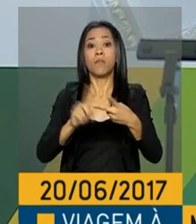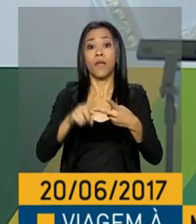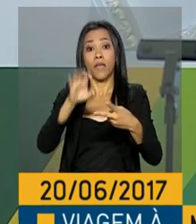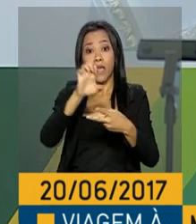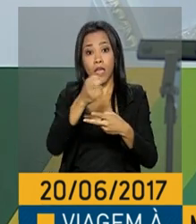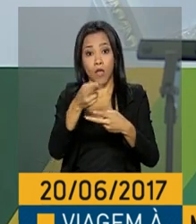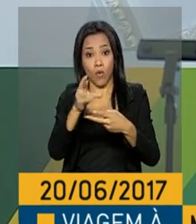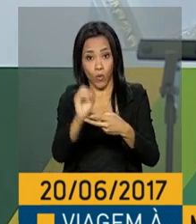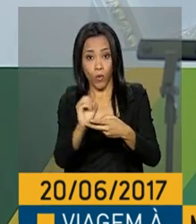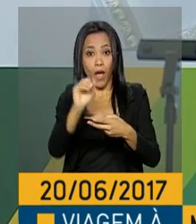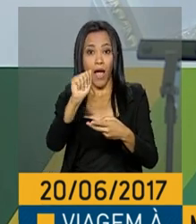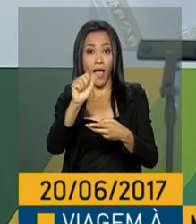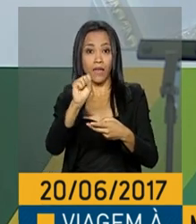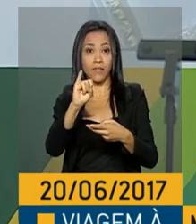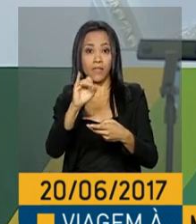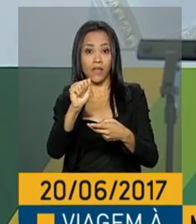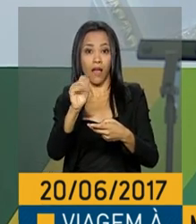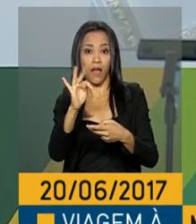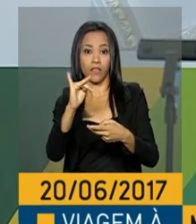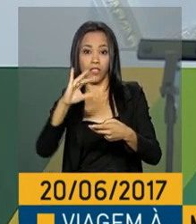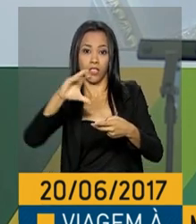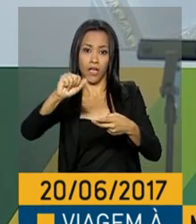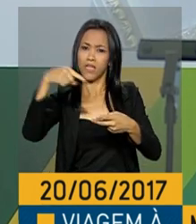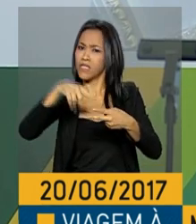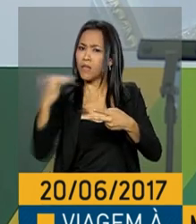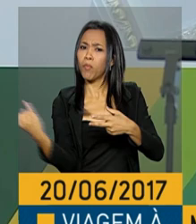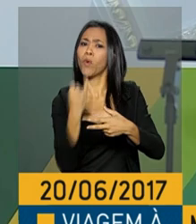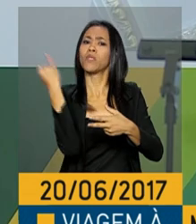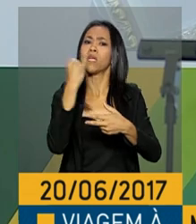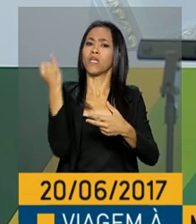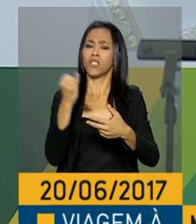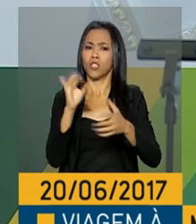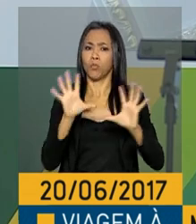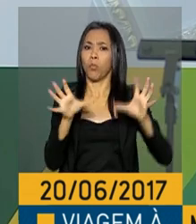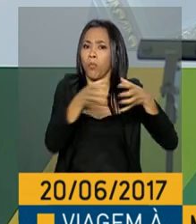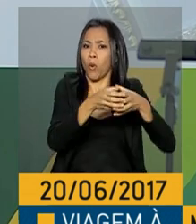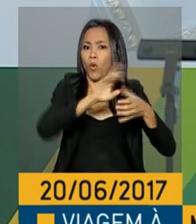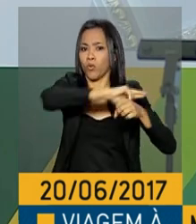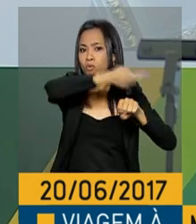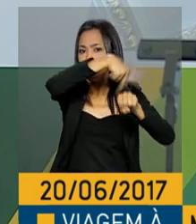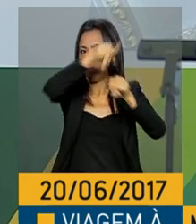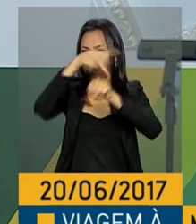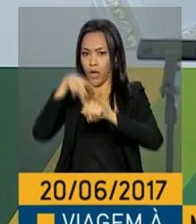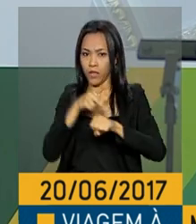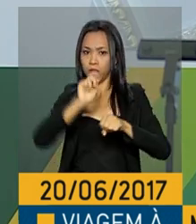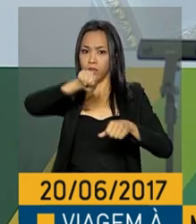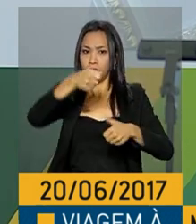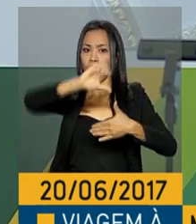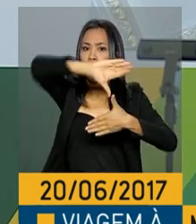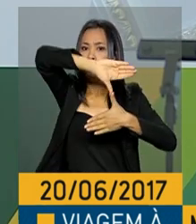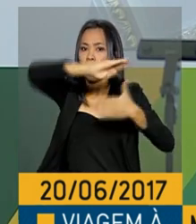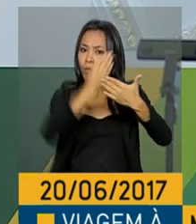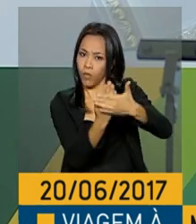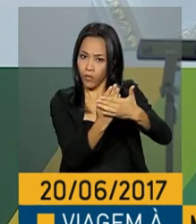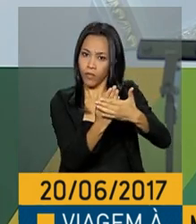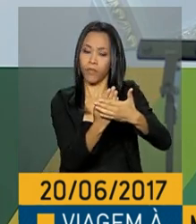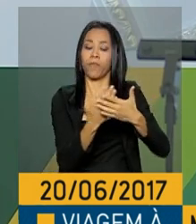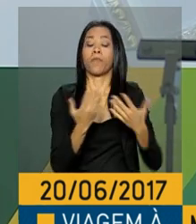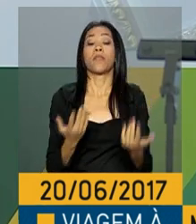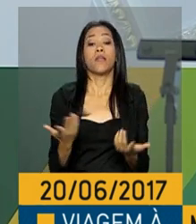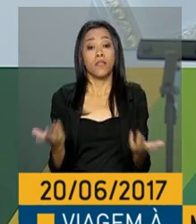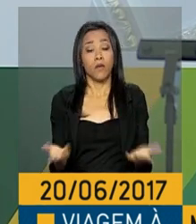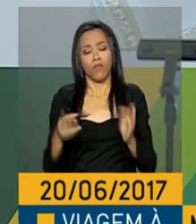importante para o Mercosul. Portanto, eu quero dizer às senhoras e aos senhores que, com nossa agenda